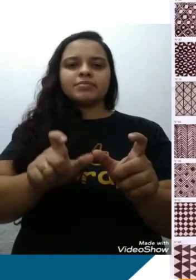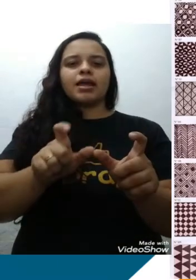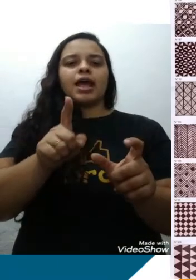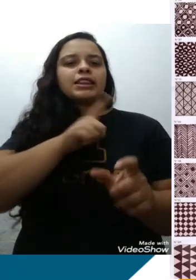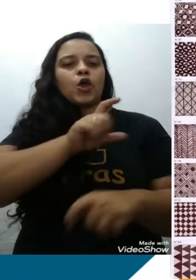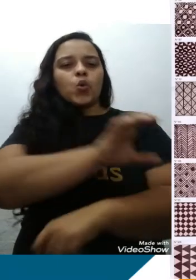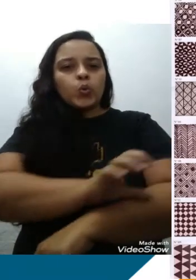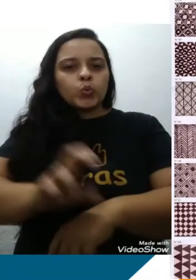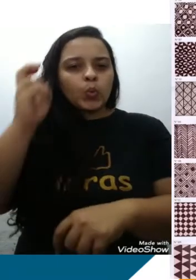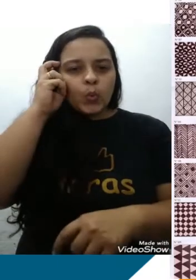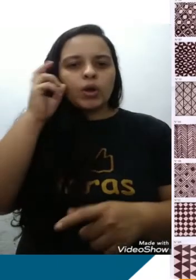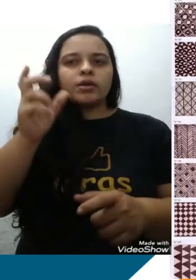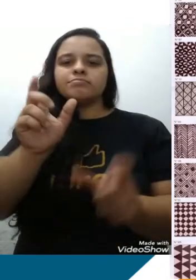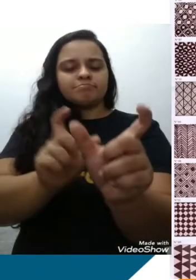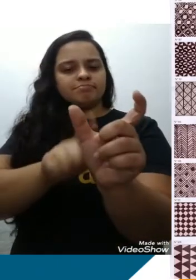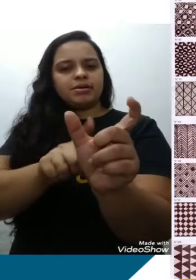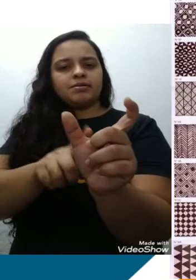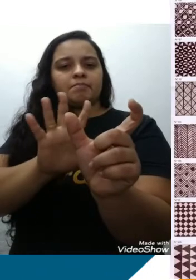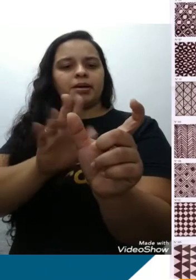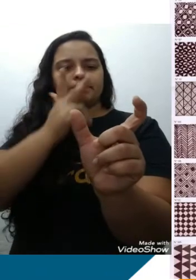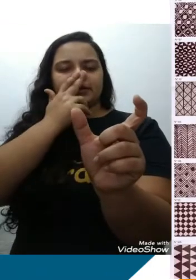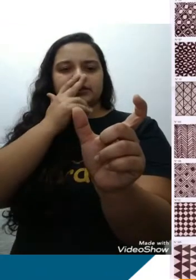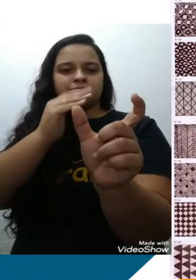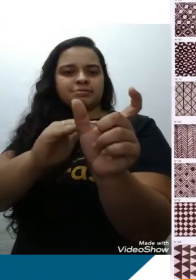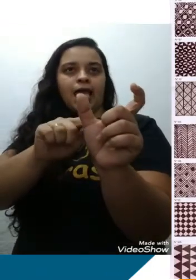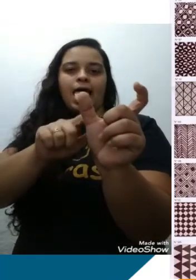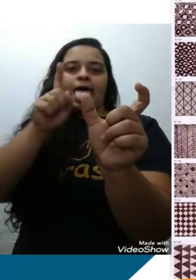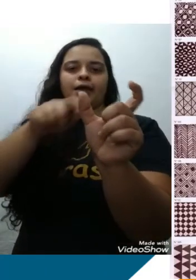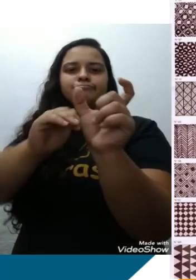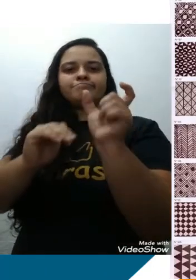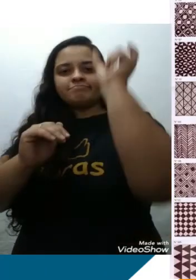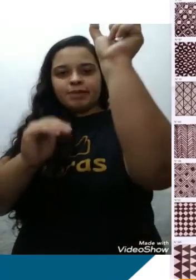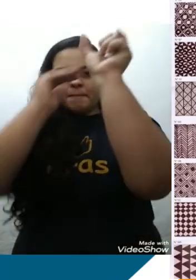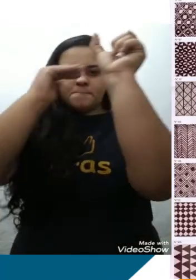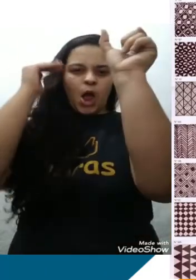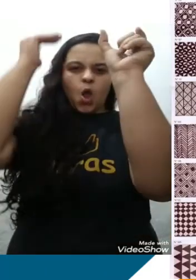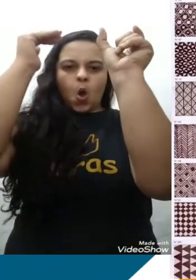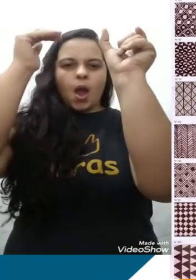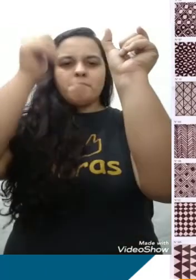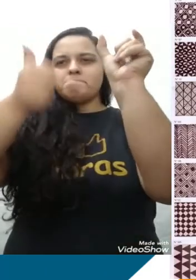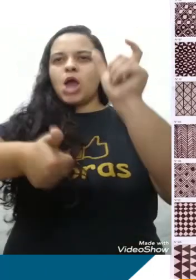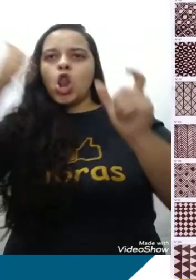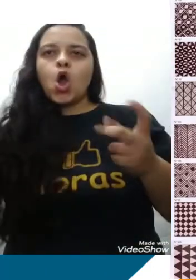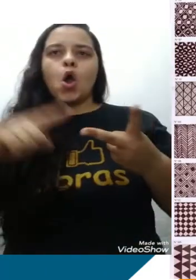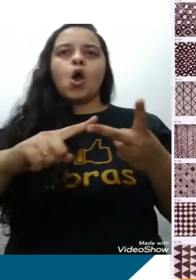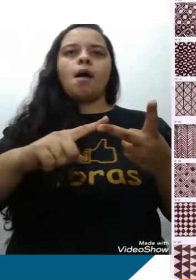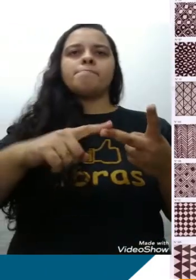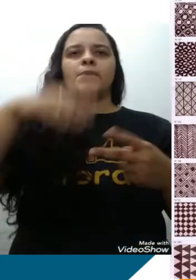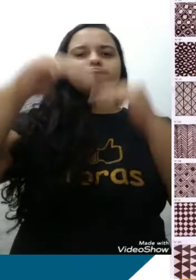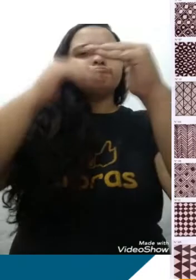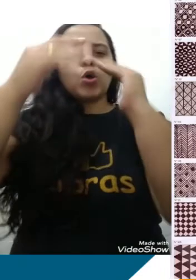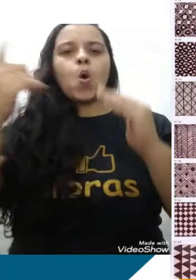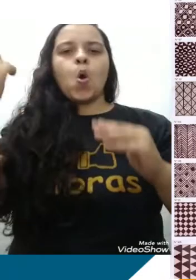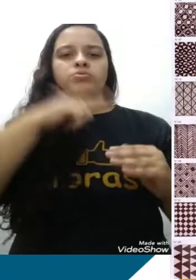população, uma sociedade, uma cultura e coloca ela como superior às demais, mais civilizada, mais desenvolvida, e